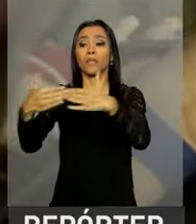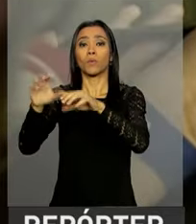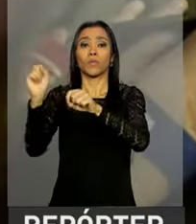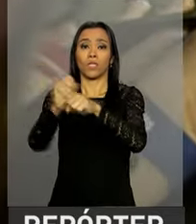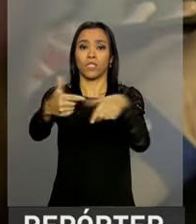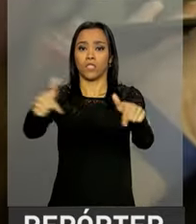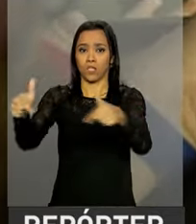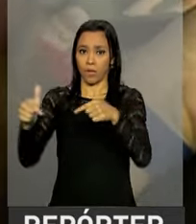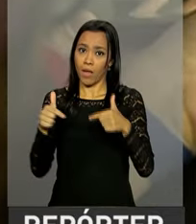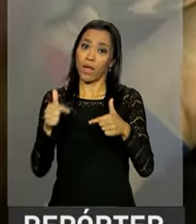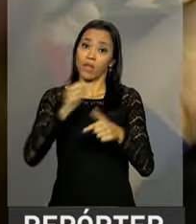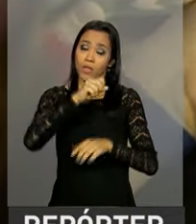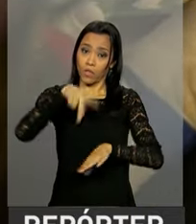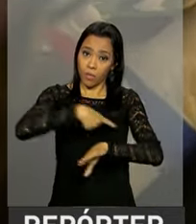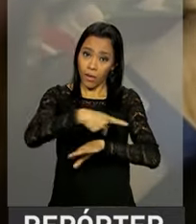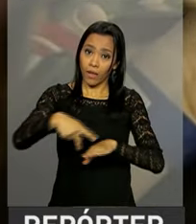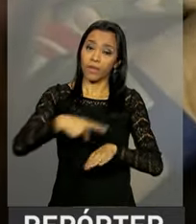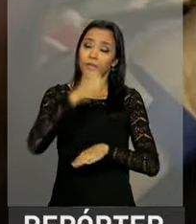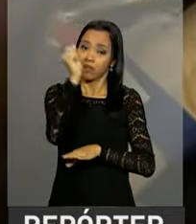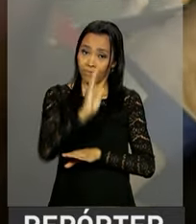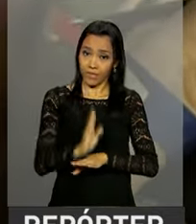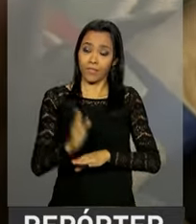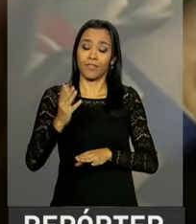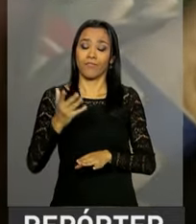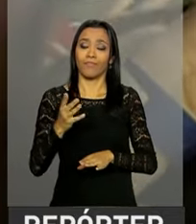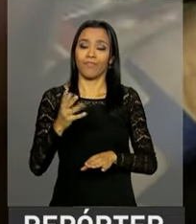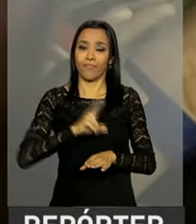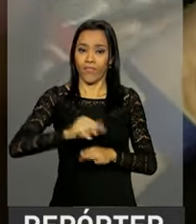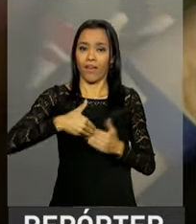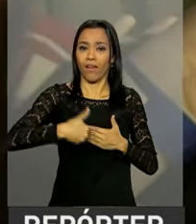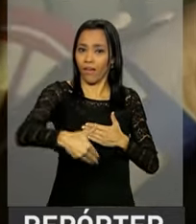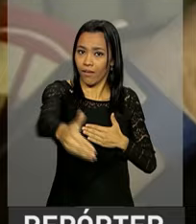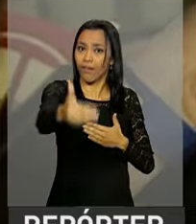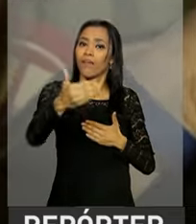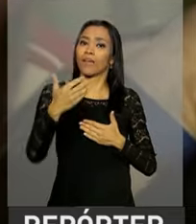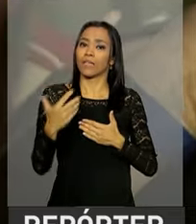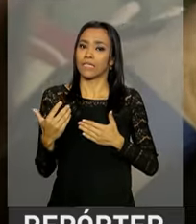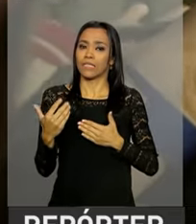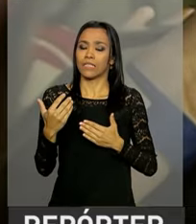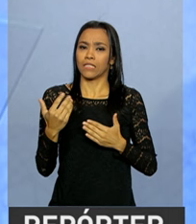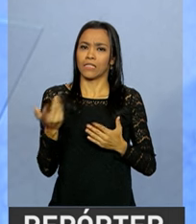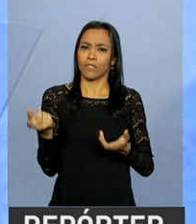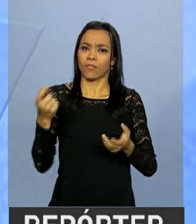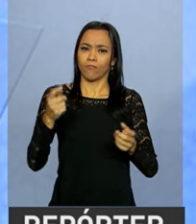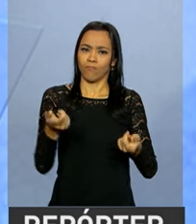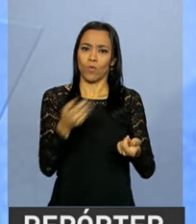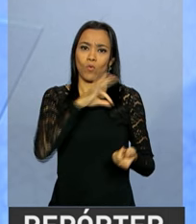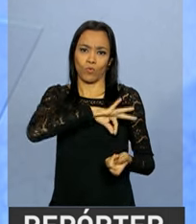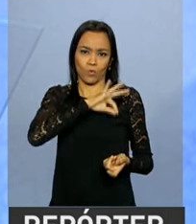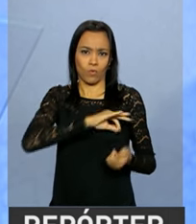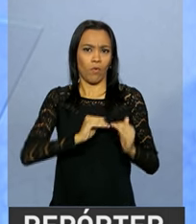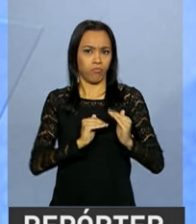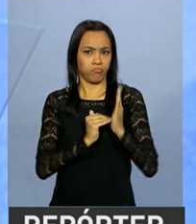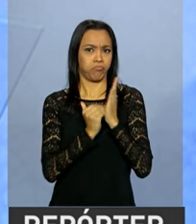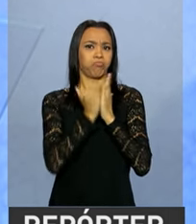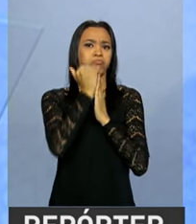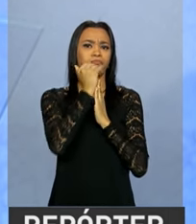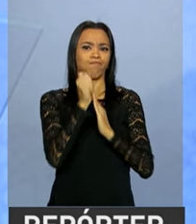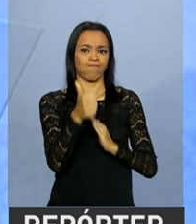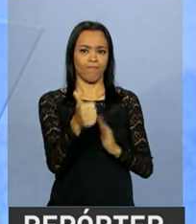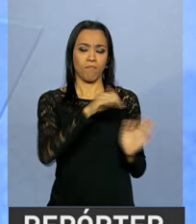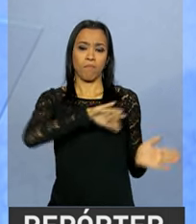o país pode aumentar de forma consistente o seu padrão de renda. Sobre a proposta de